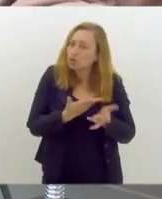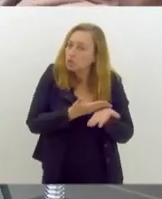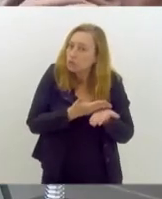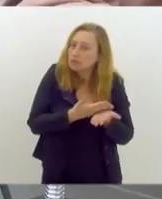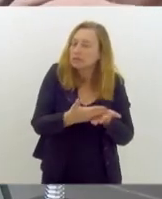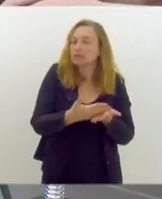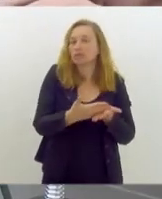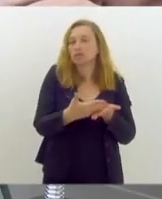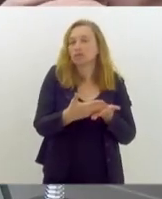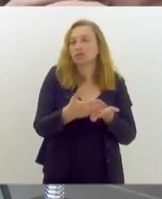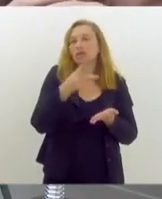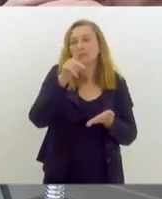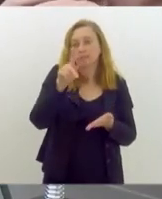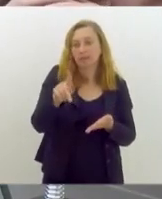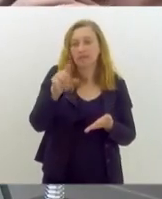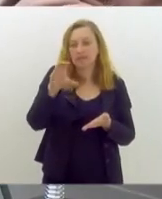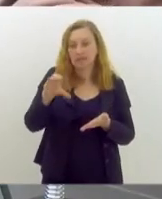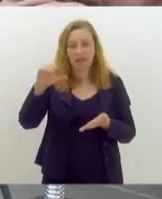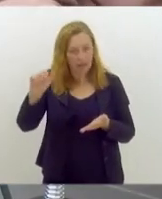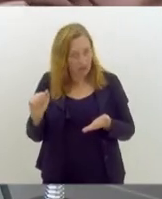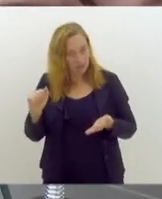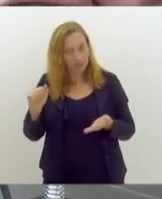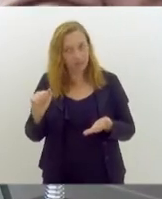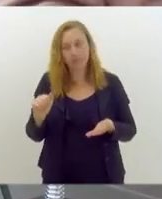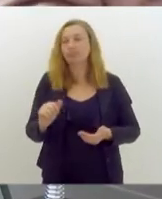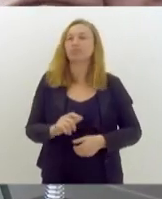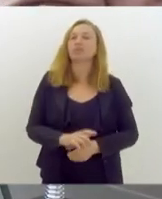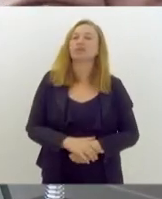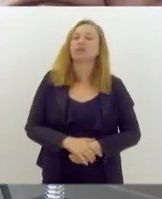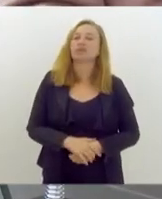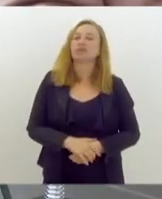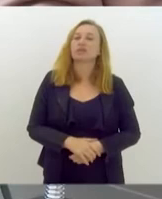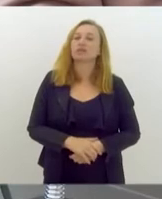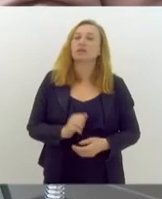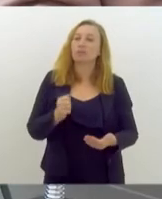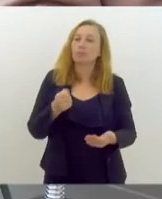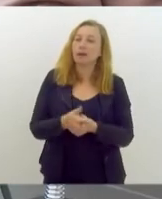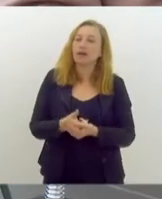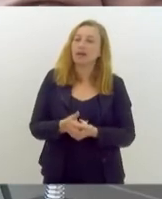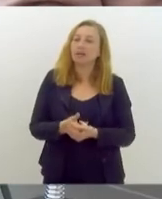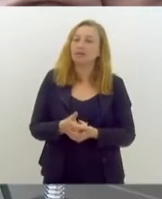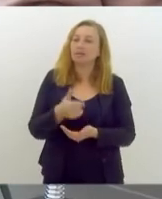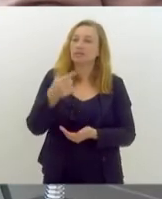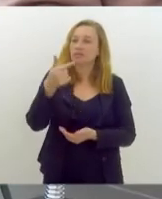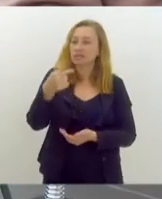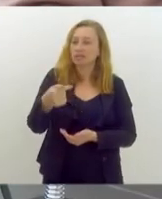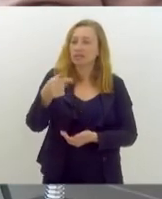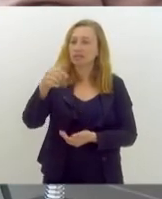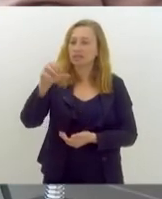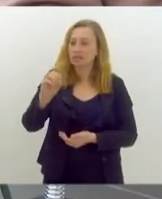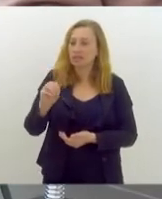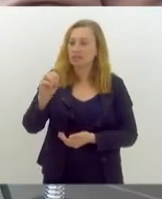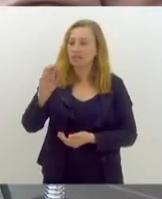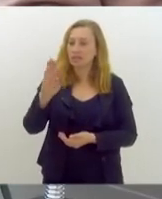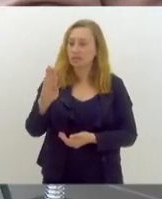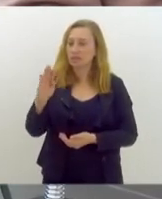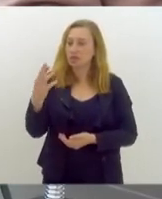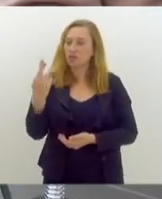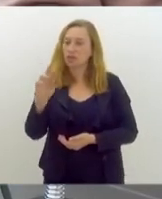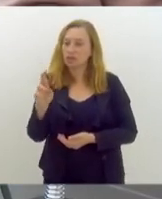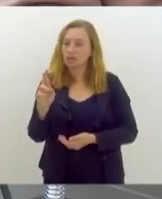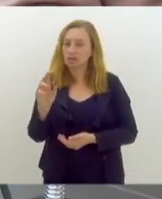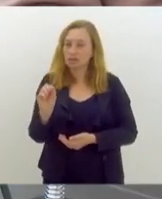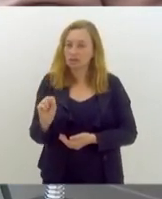pelo IPCA nós teremos estaríamos pagando 70 bilhões a menos não é